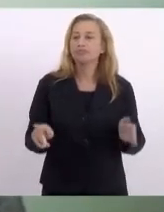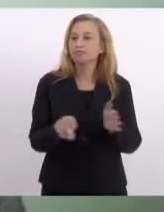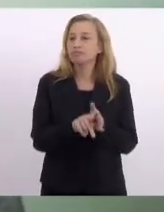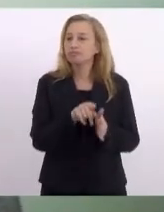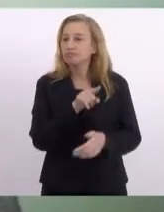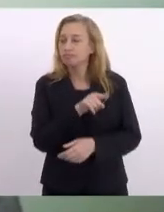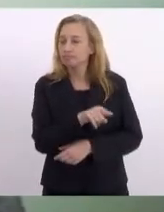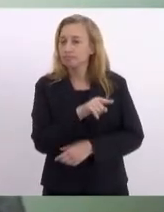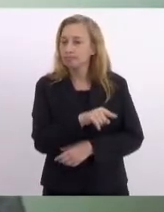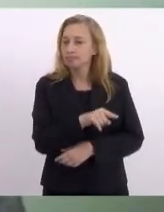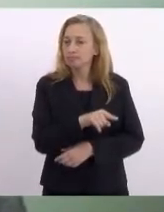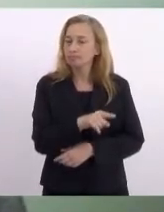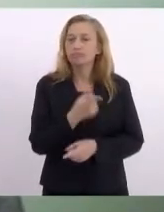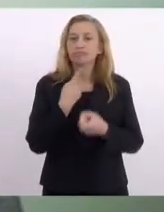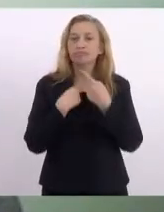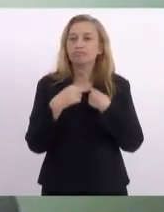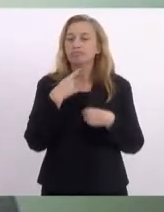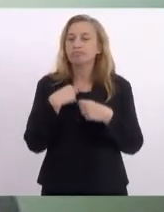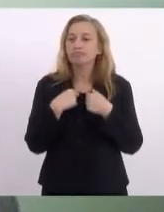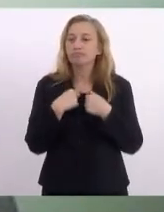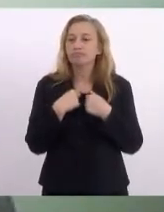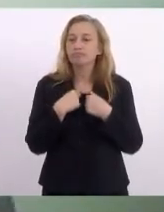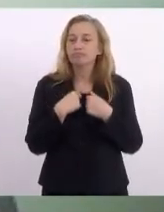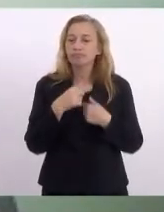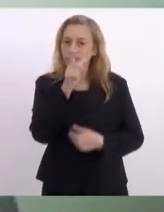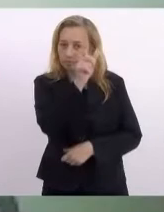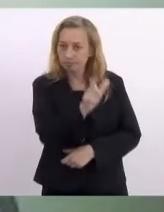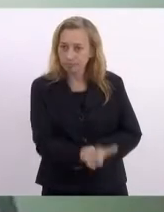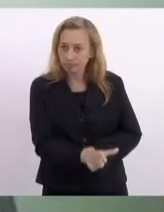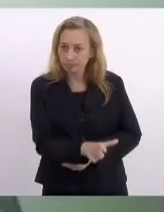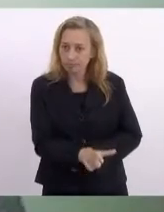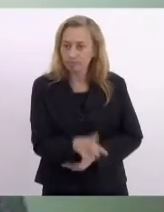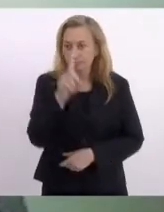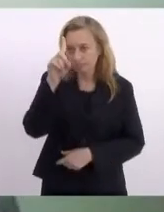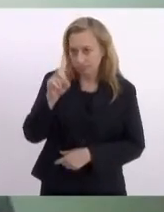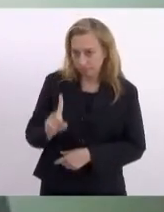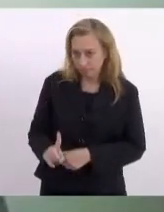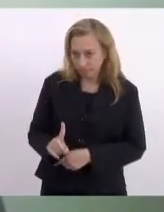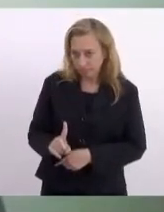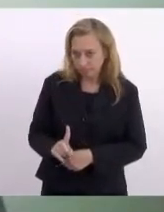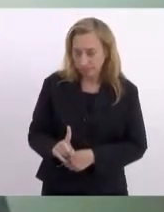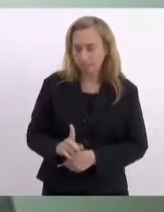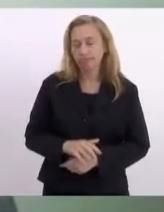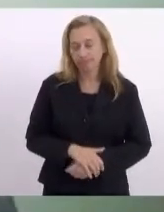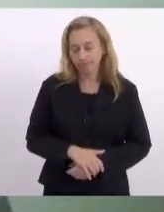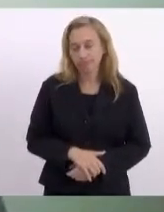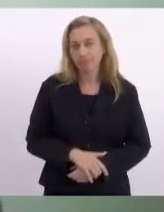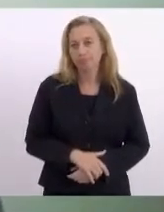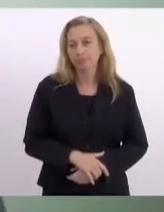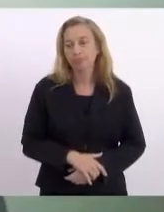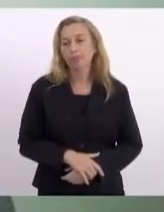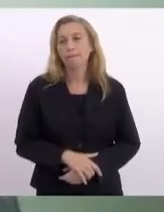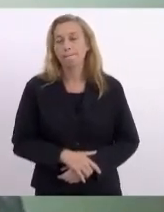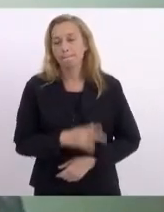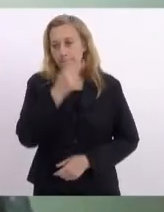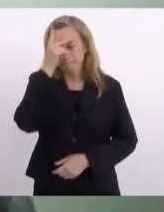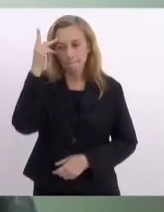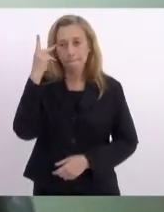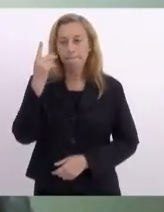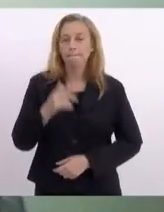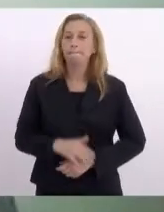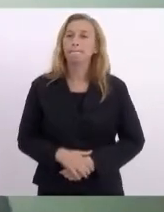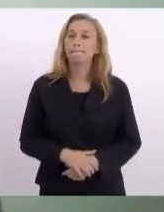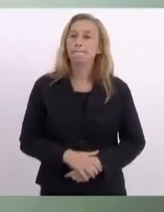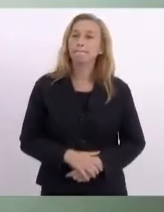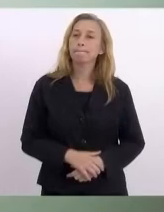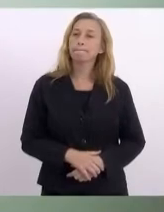projeto, ele deseja, né, que essa pessoa portadora, essa pessoa com deficiência ou redução da sua